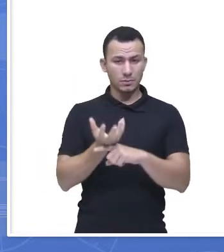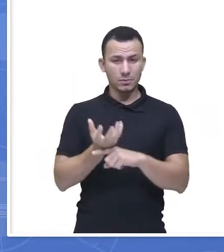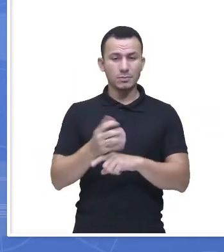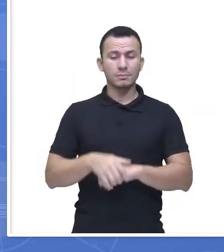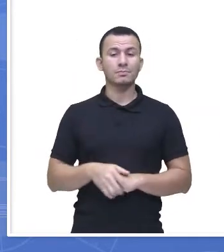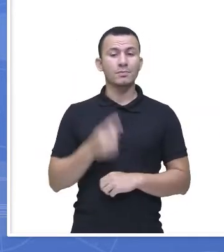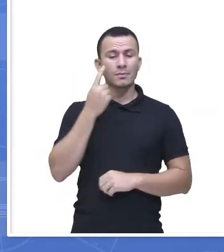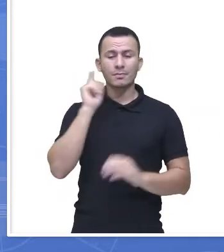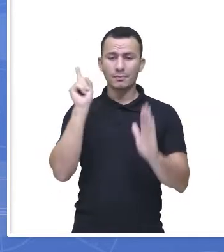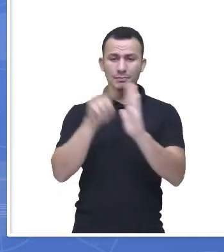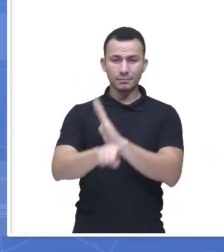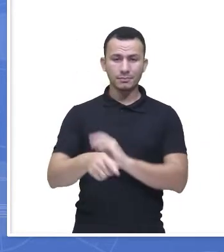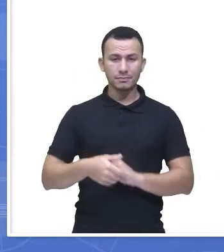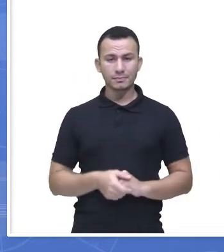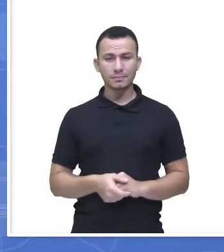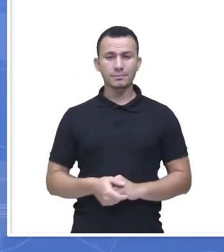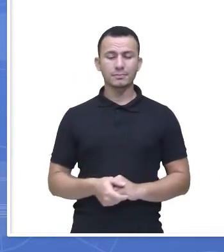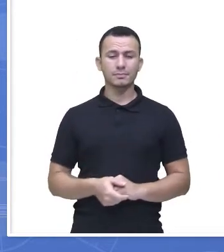na tela para a gente.